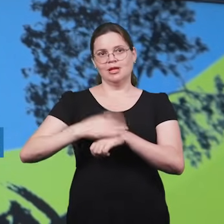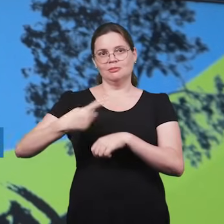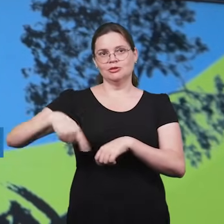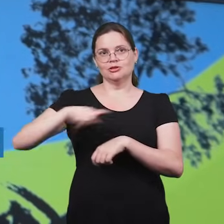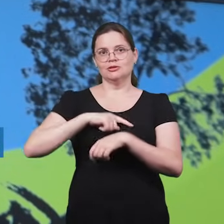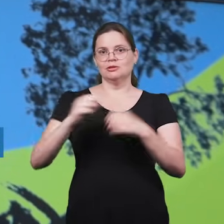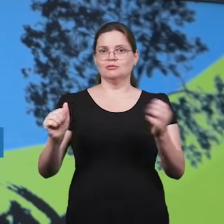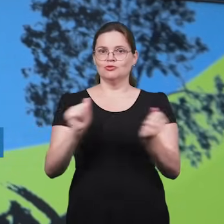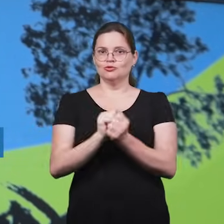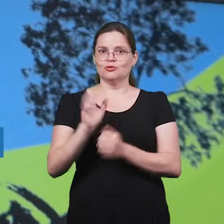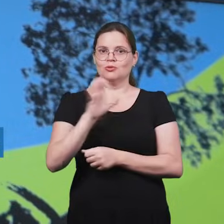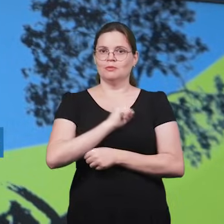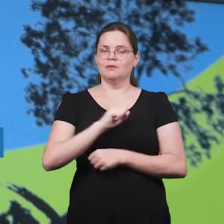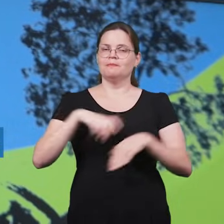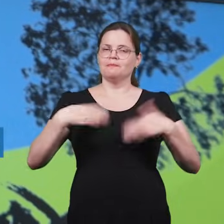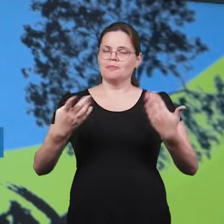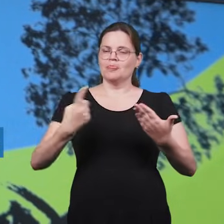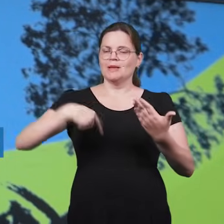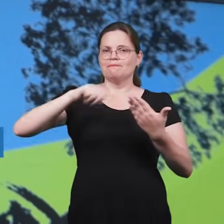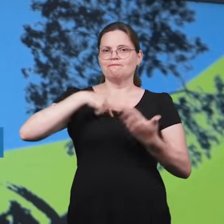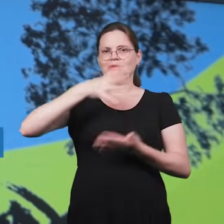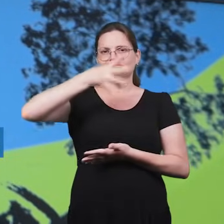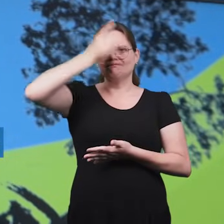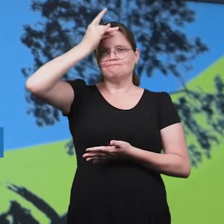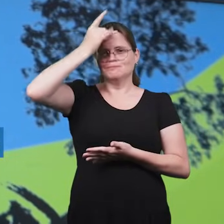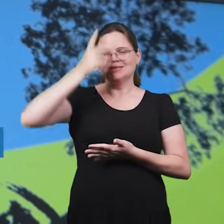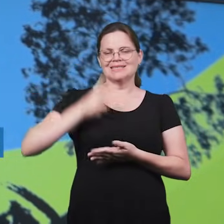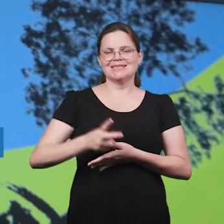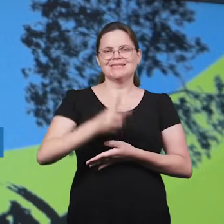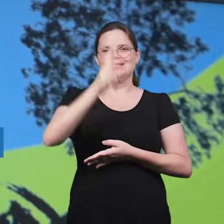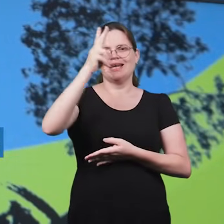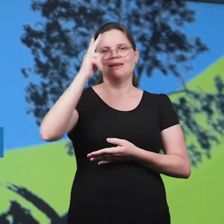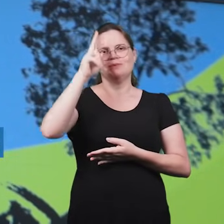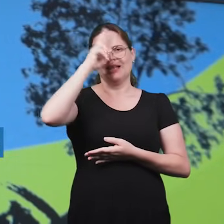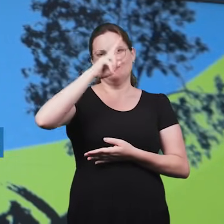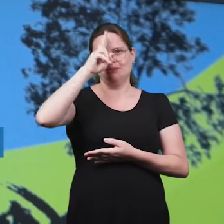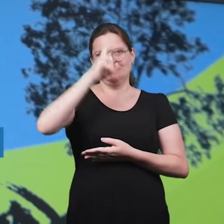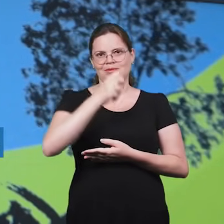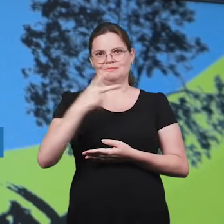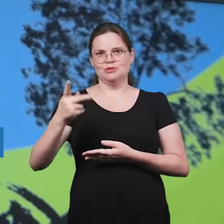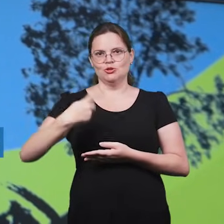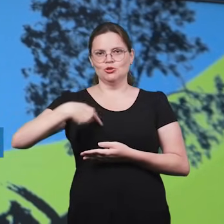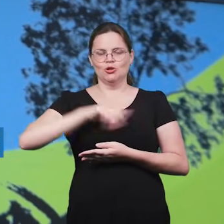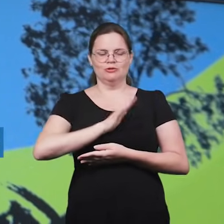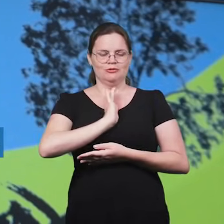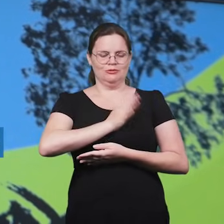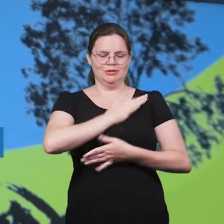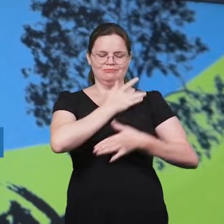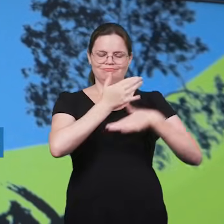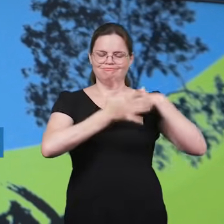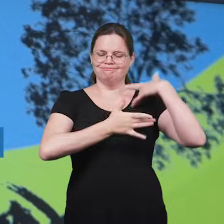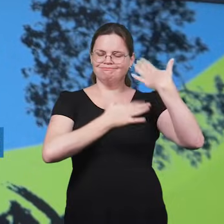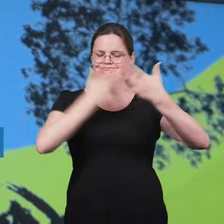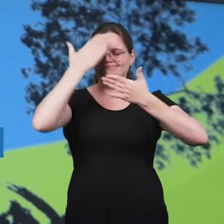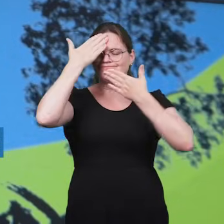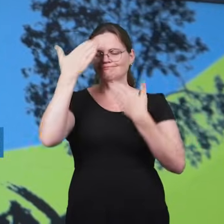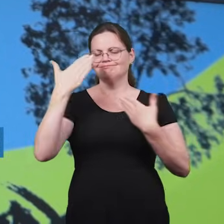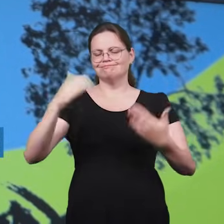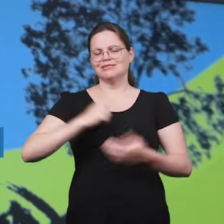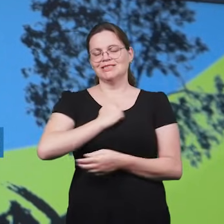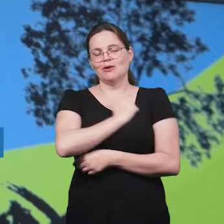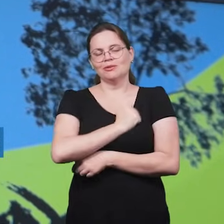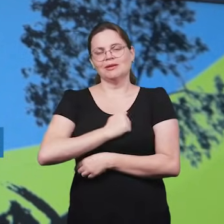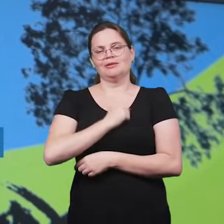amamos, então nós guardamos cada um desses episódios no coração. O nosso coração se enche de gratidão, de